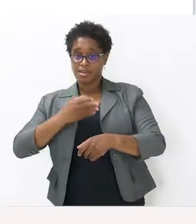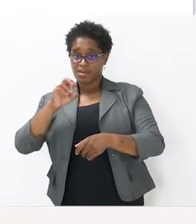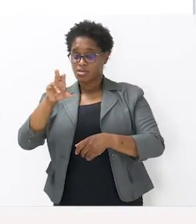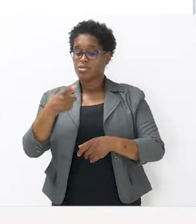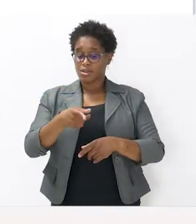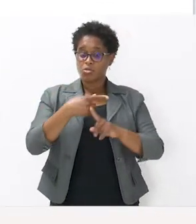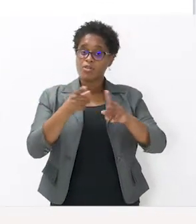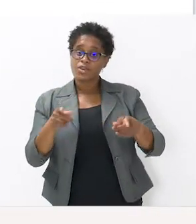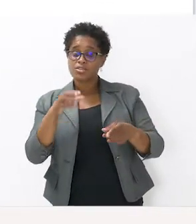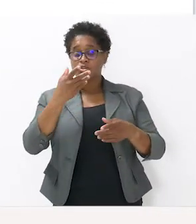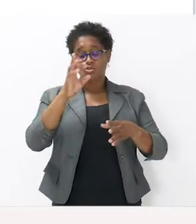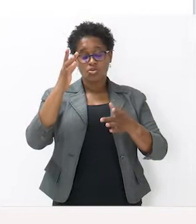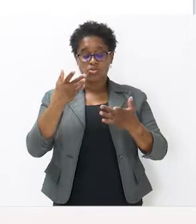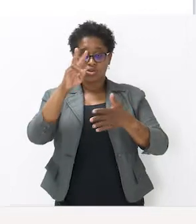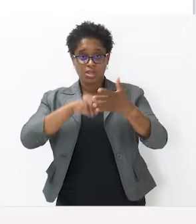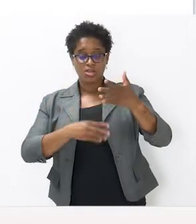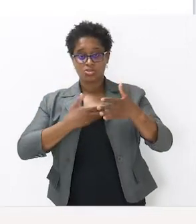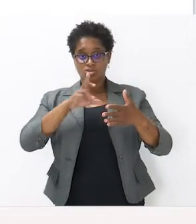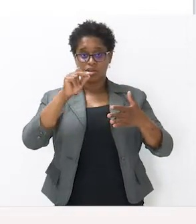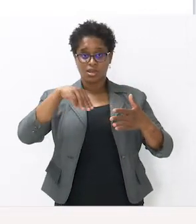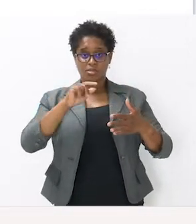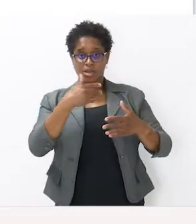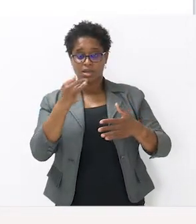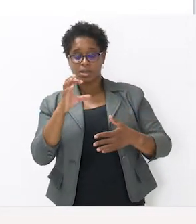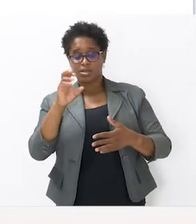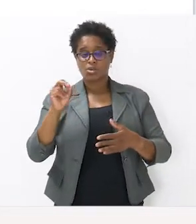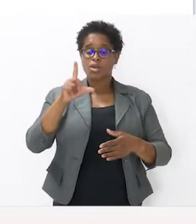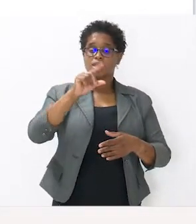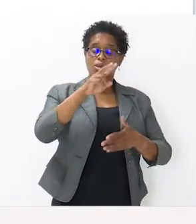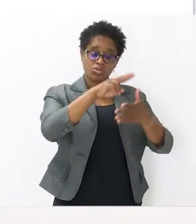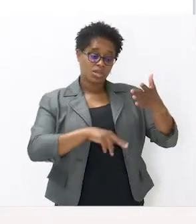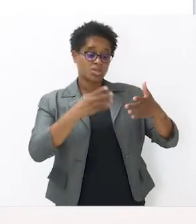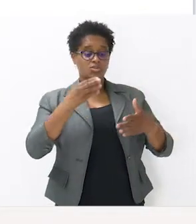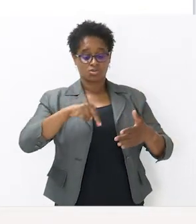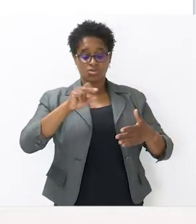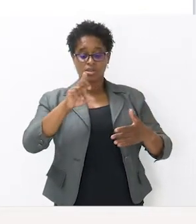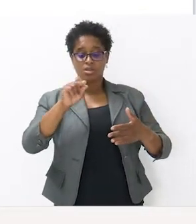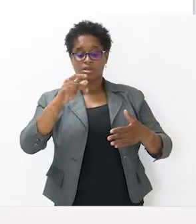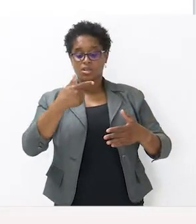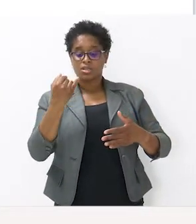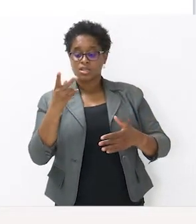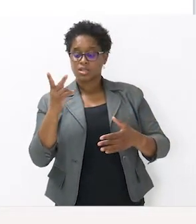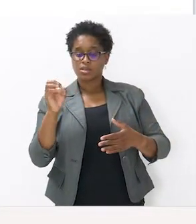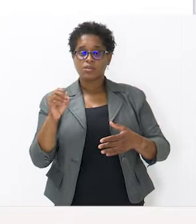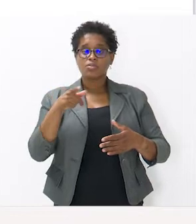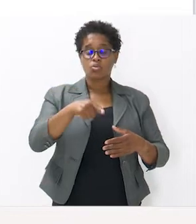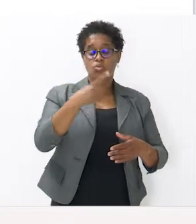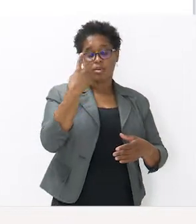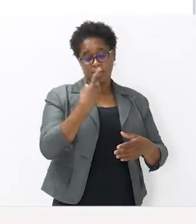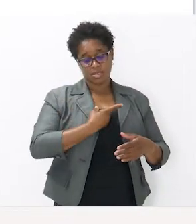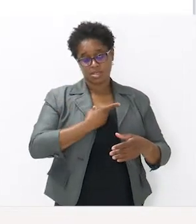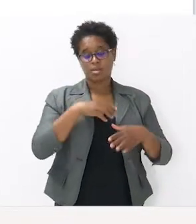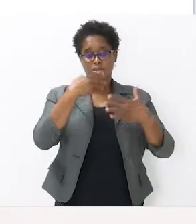diferença entre o texto dramático e o texto narrativo. Um é para ser representado e o outro é para ser contado, digamos